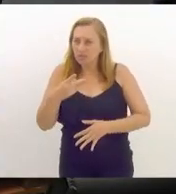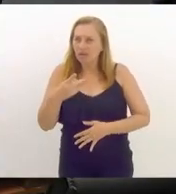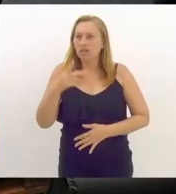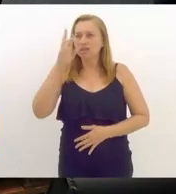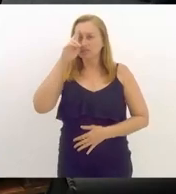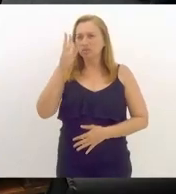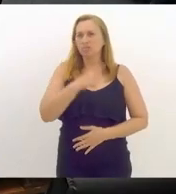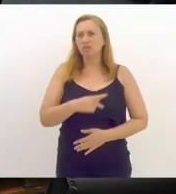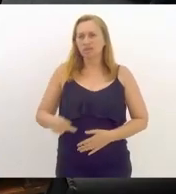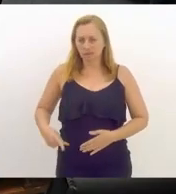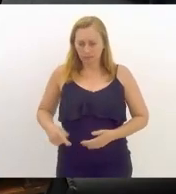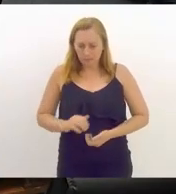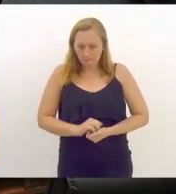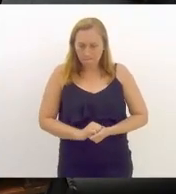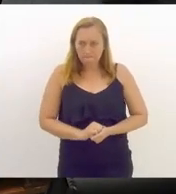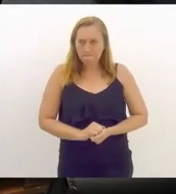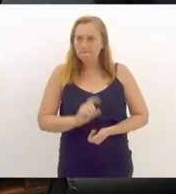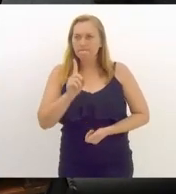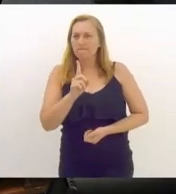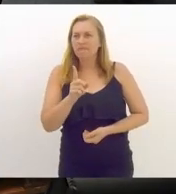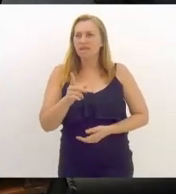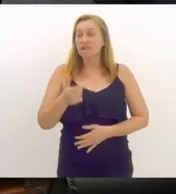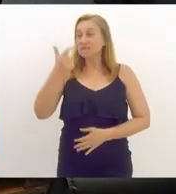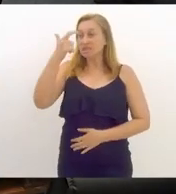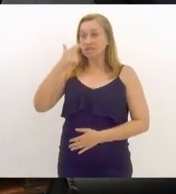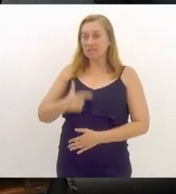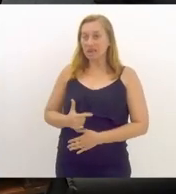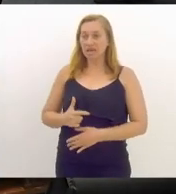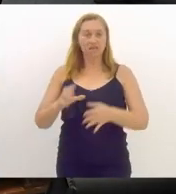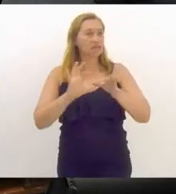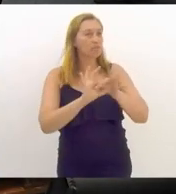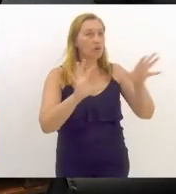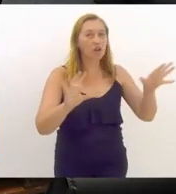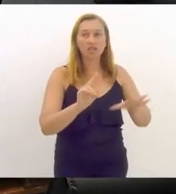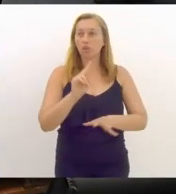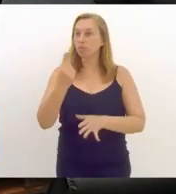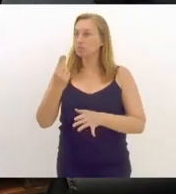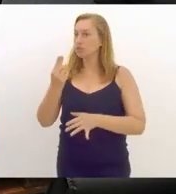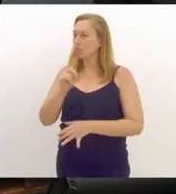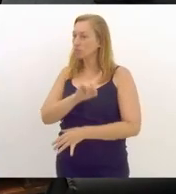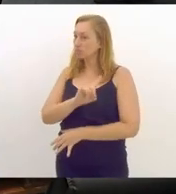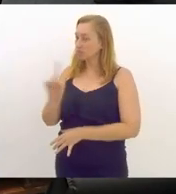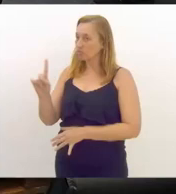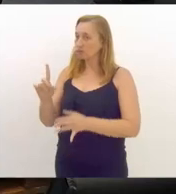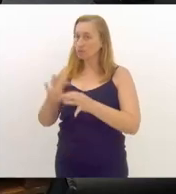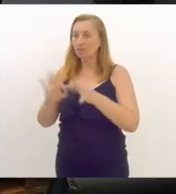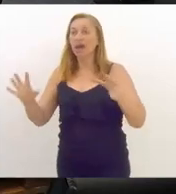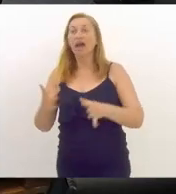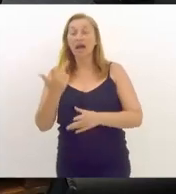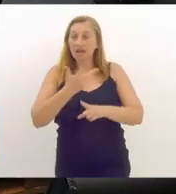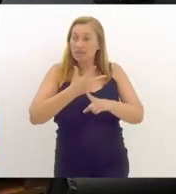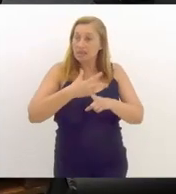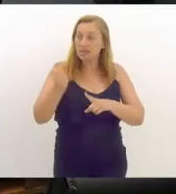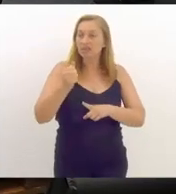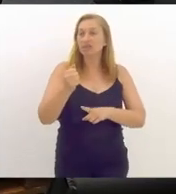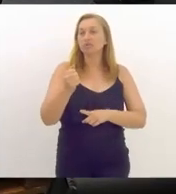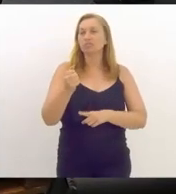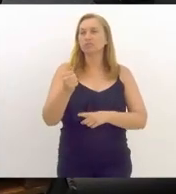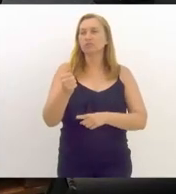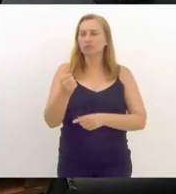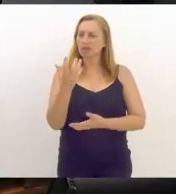Olha só não se trata de ser Democrata ou não Democrata Nós aceitamos a vitória do nosso Presidente